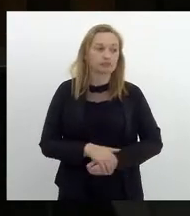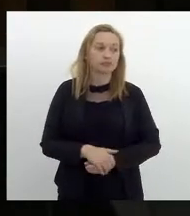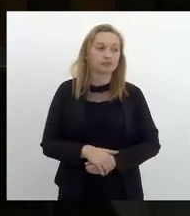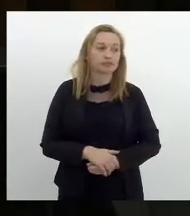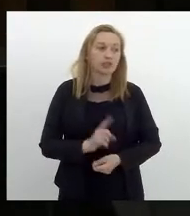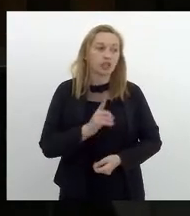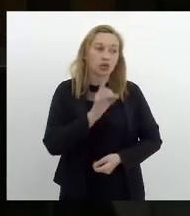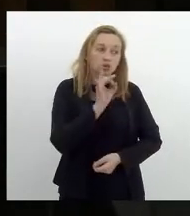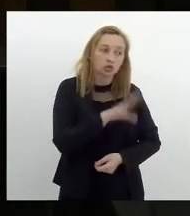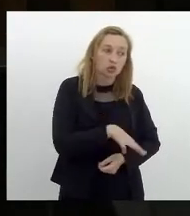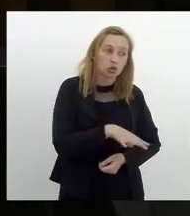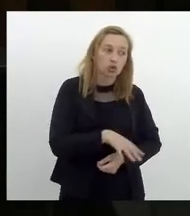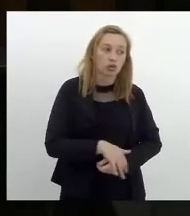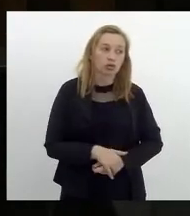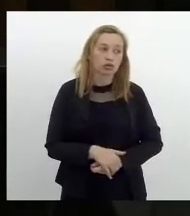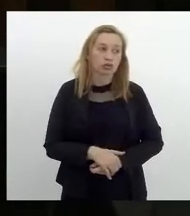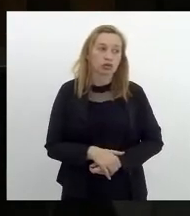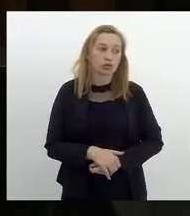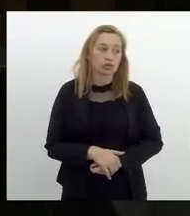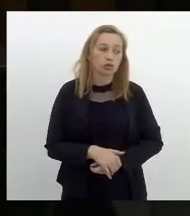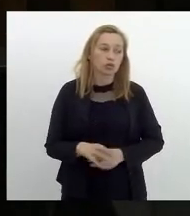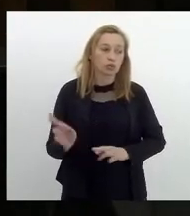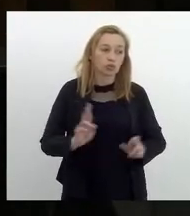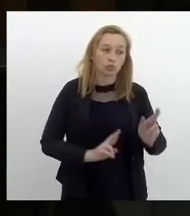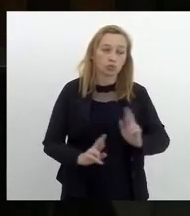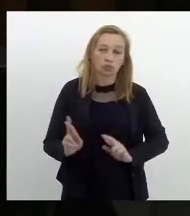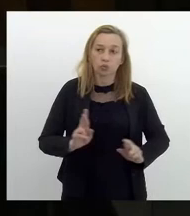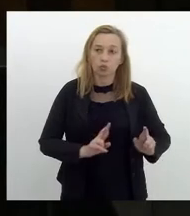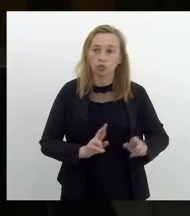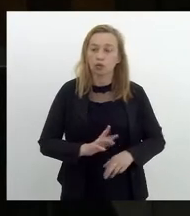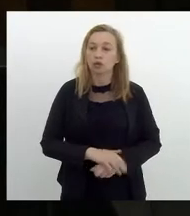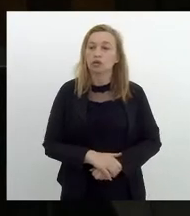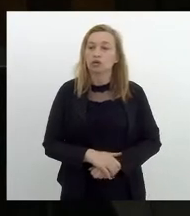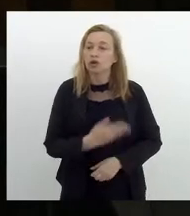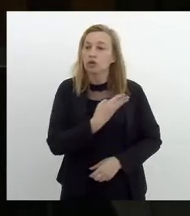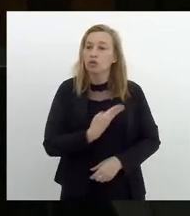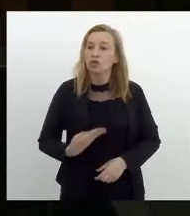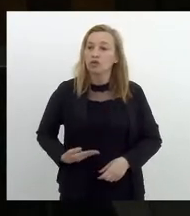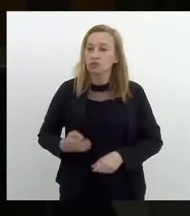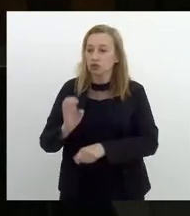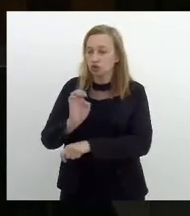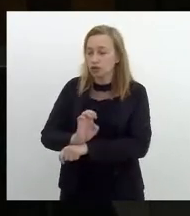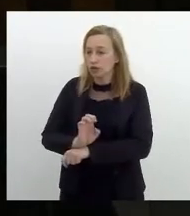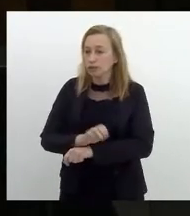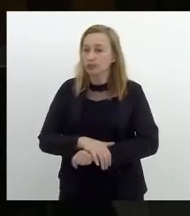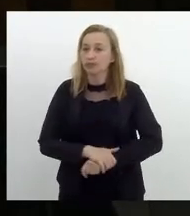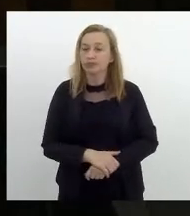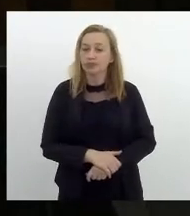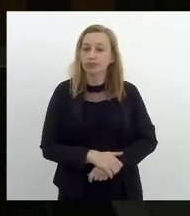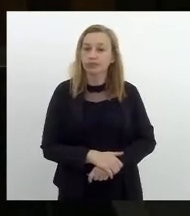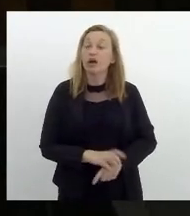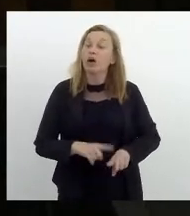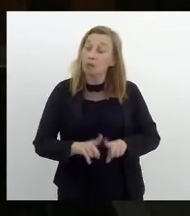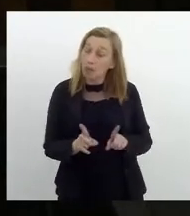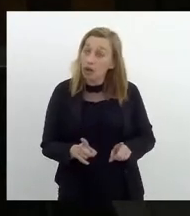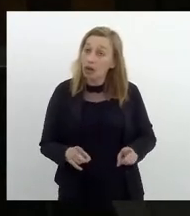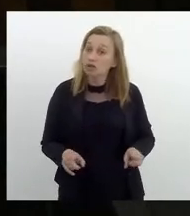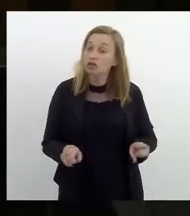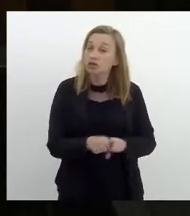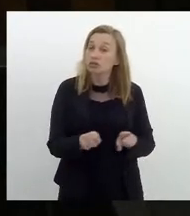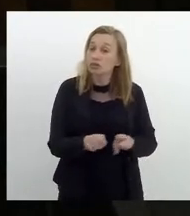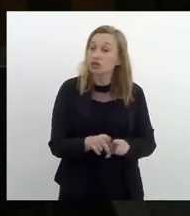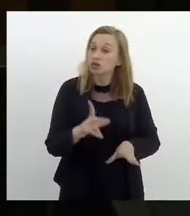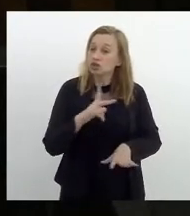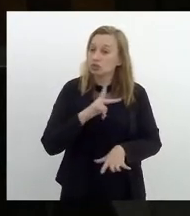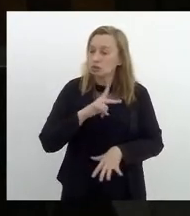Não só em relação ao governo do Estado, mas com as próprias